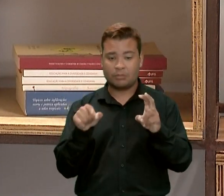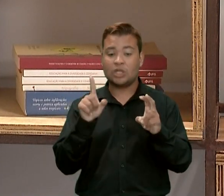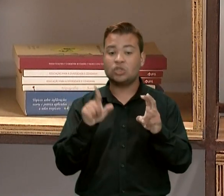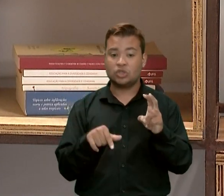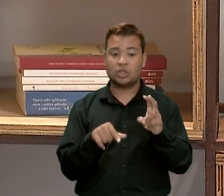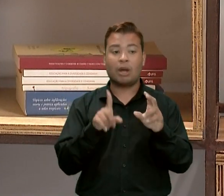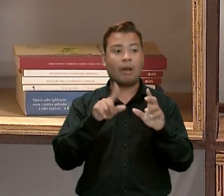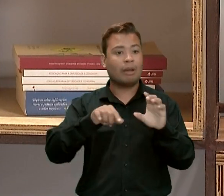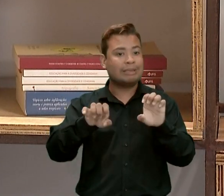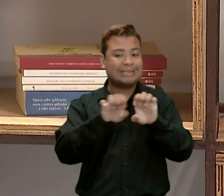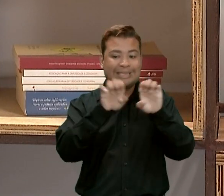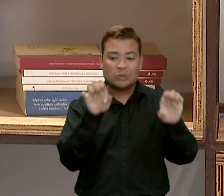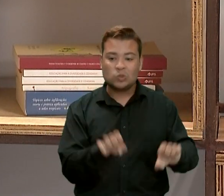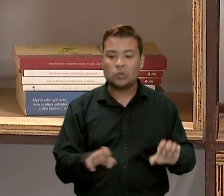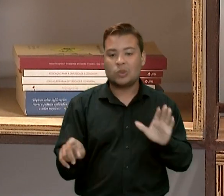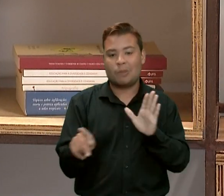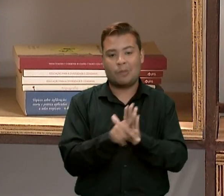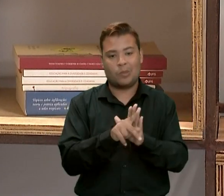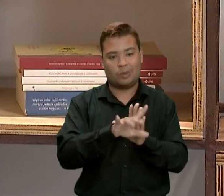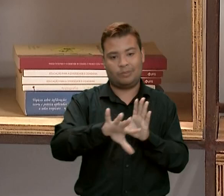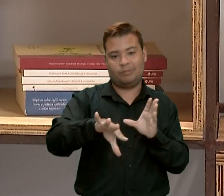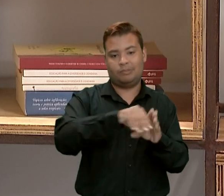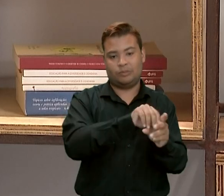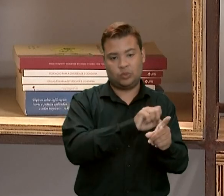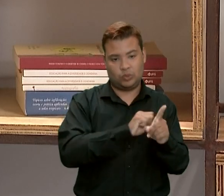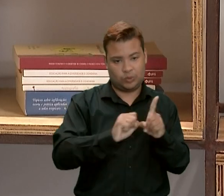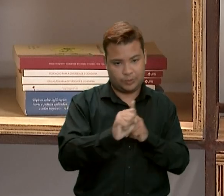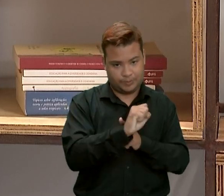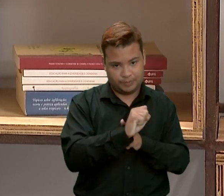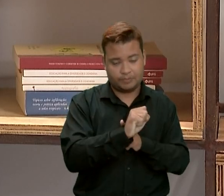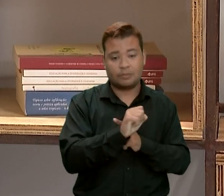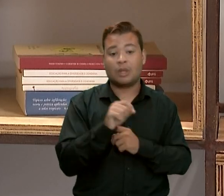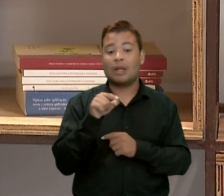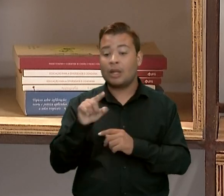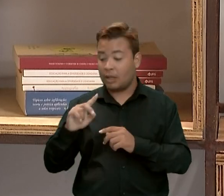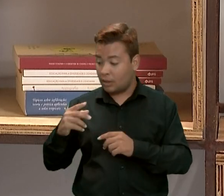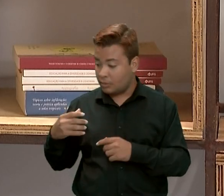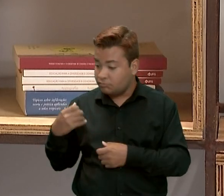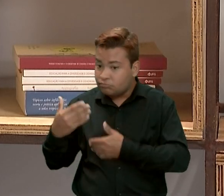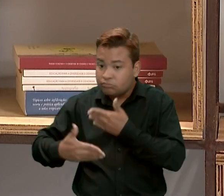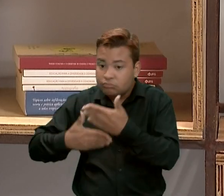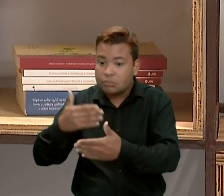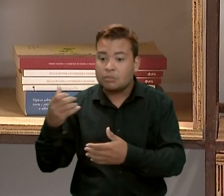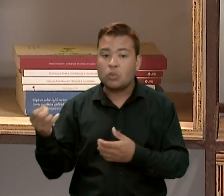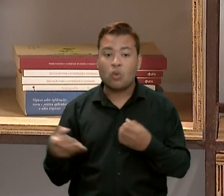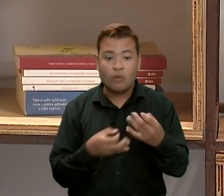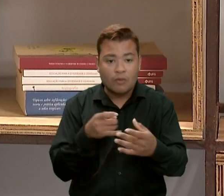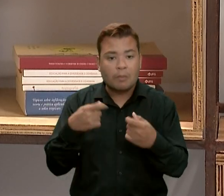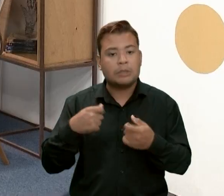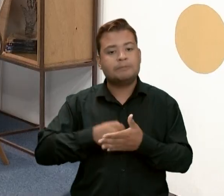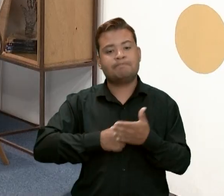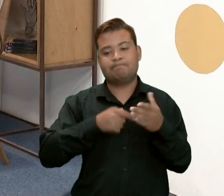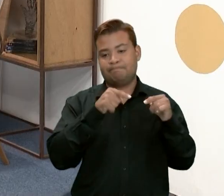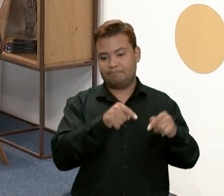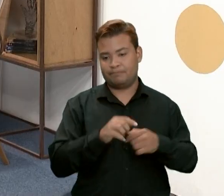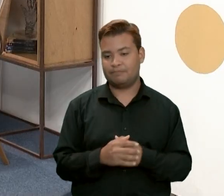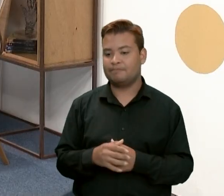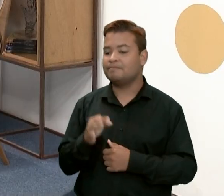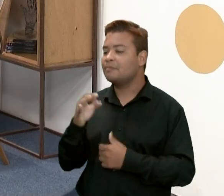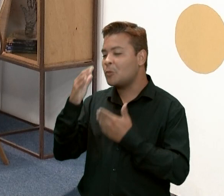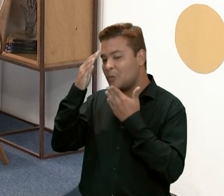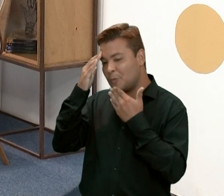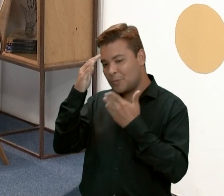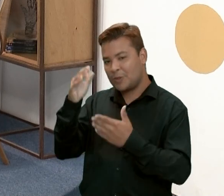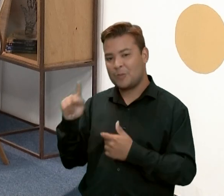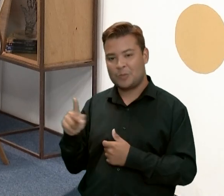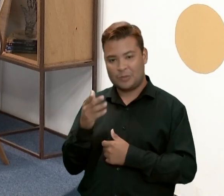estrutural mesmo. Essa é a questão estrutural que é o dever de casa que as novas gerações devem fazer. É isso, muito obrigada, professor.